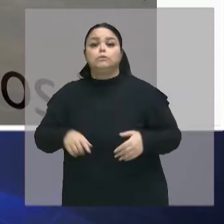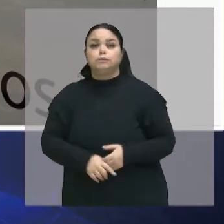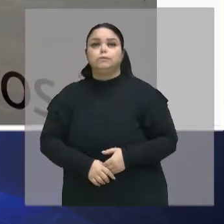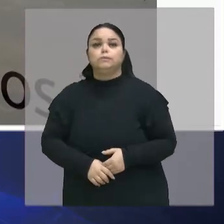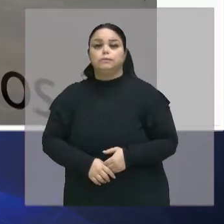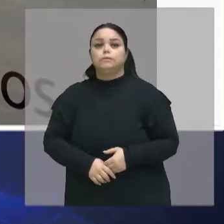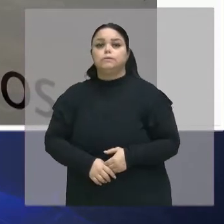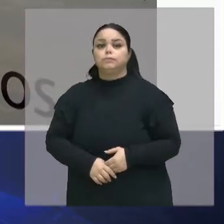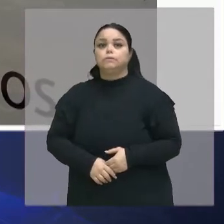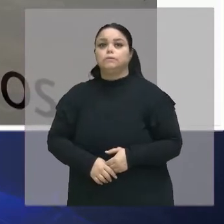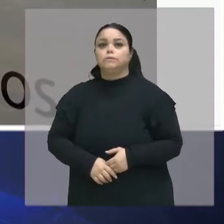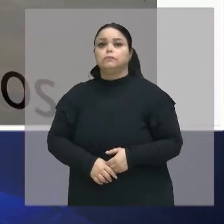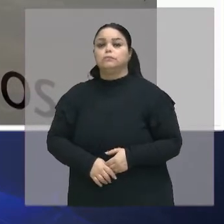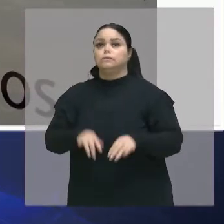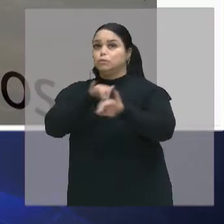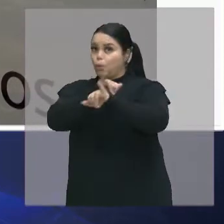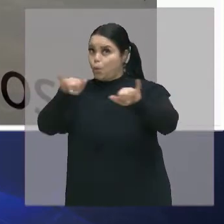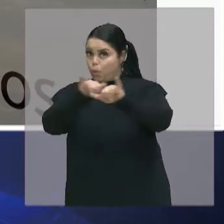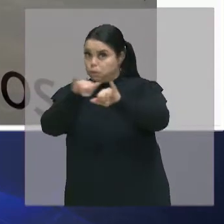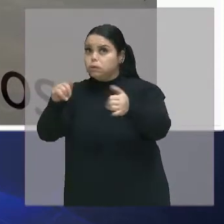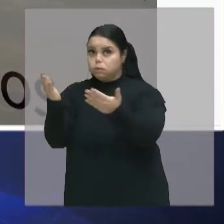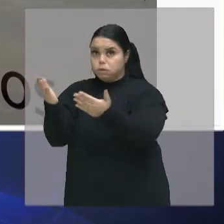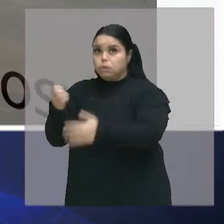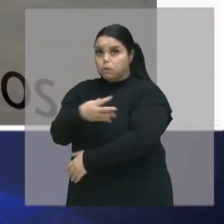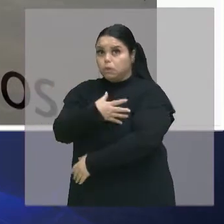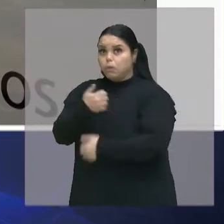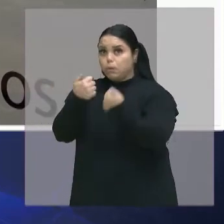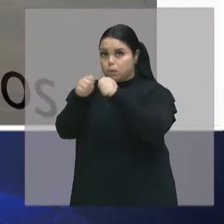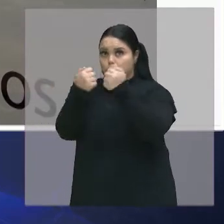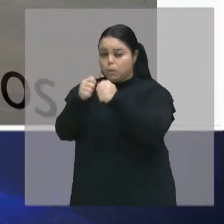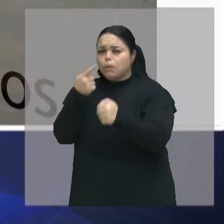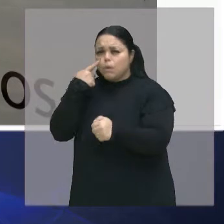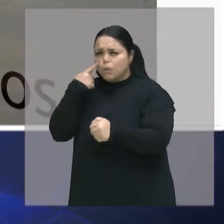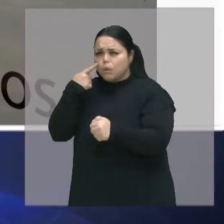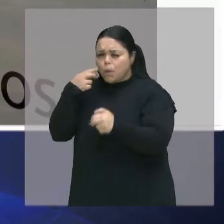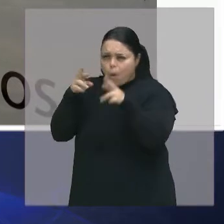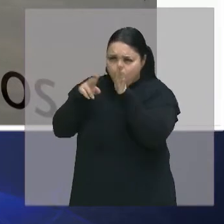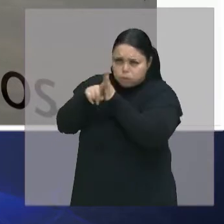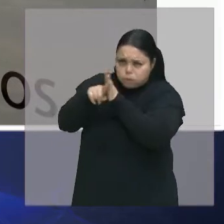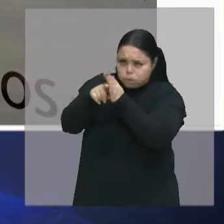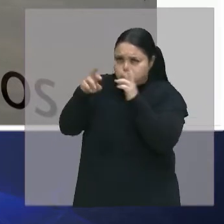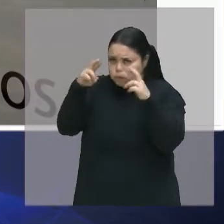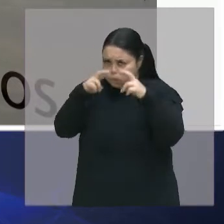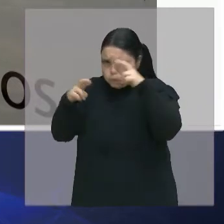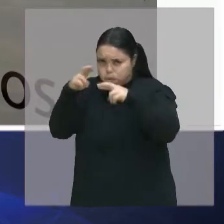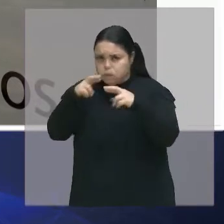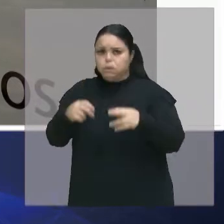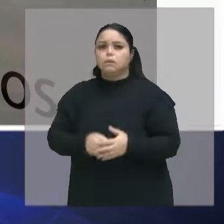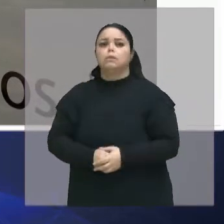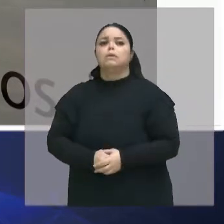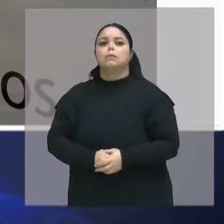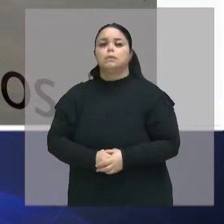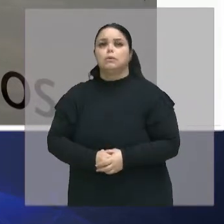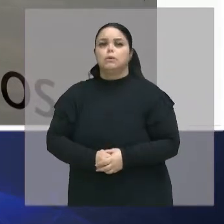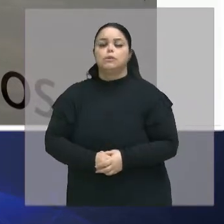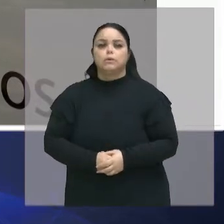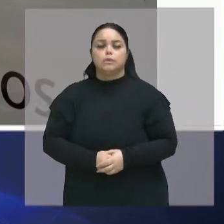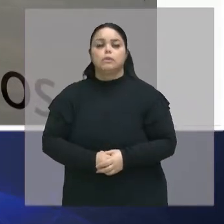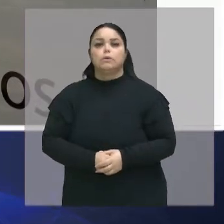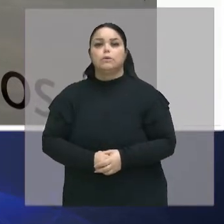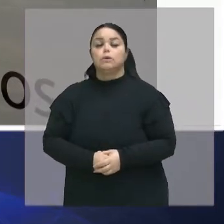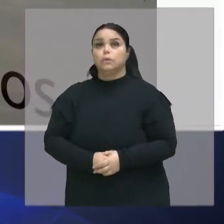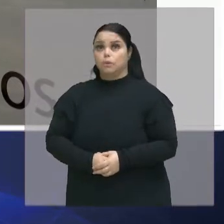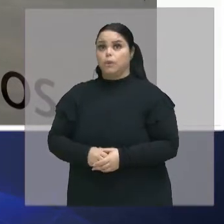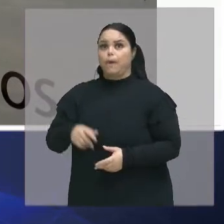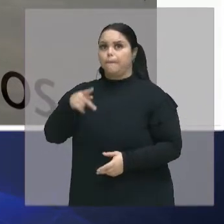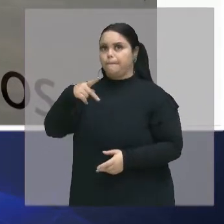aí propaganda dos ônibus novos, fomos lá na fiscalização. O nosso presidente do